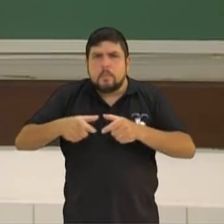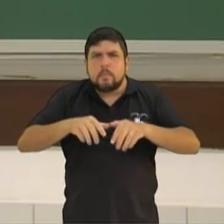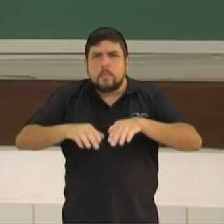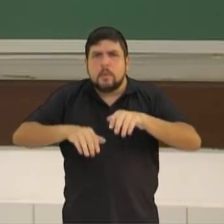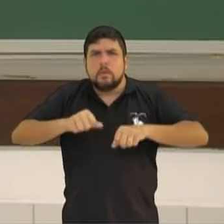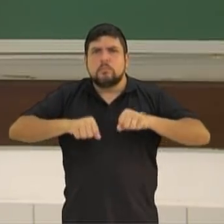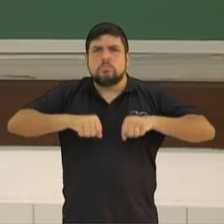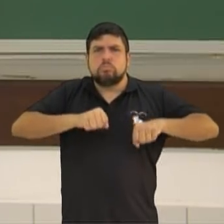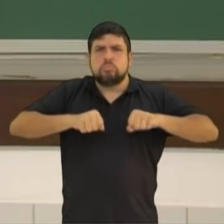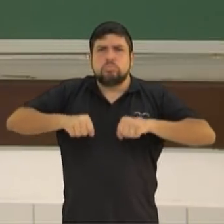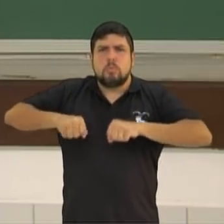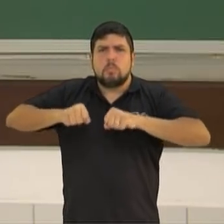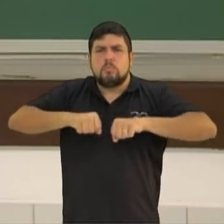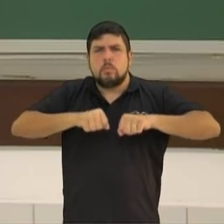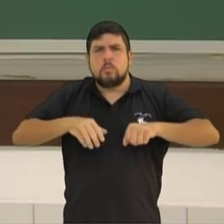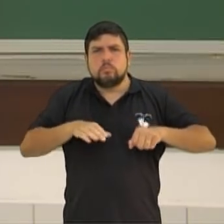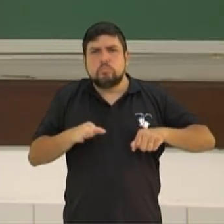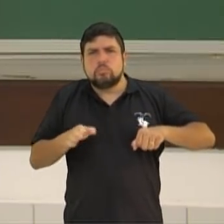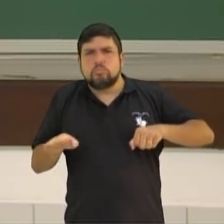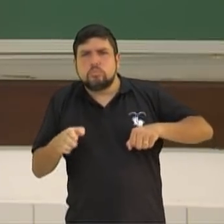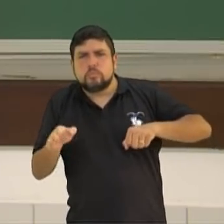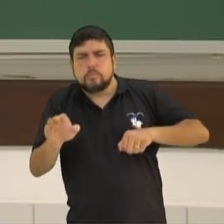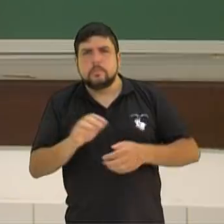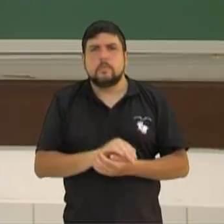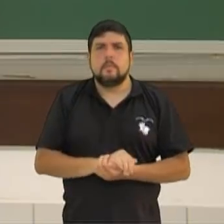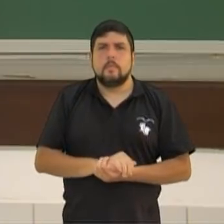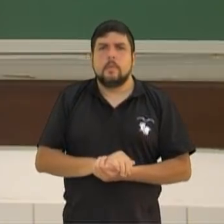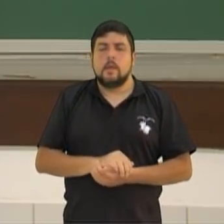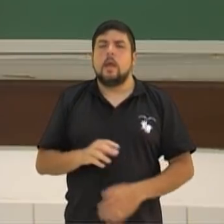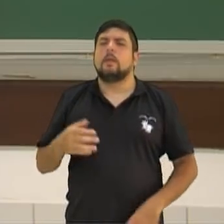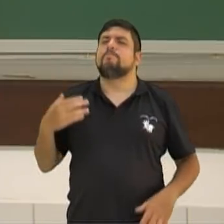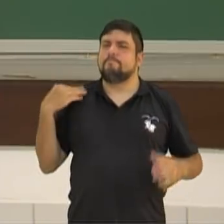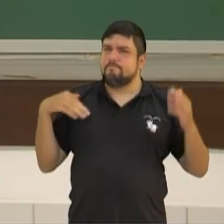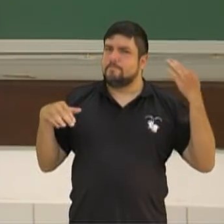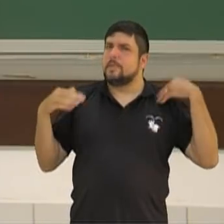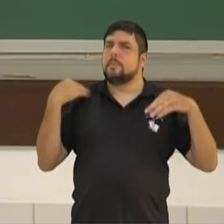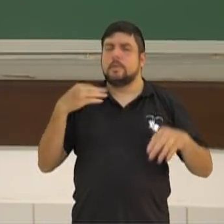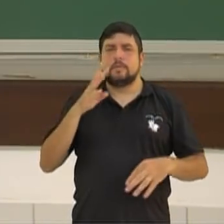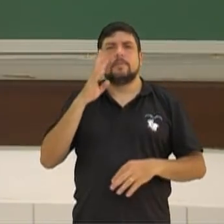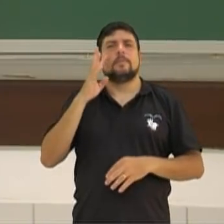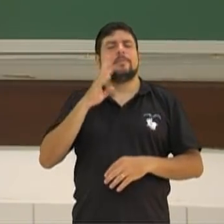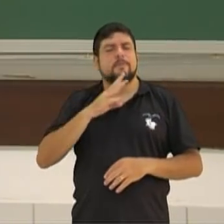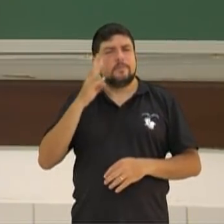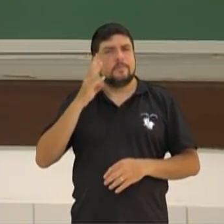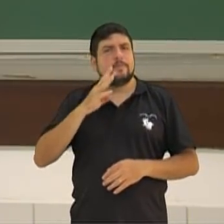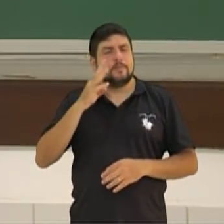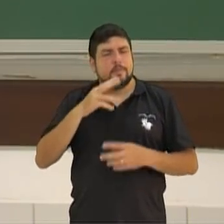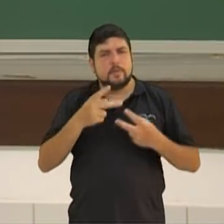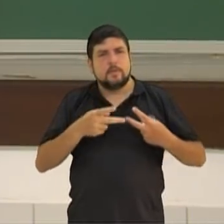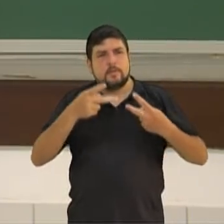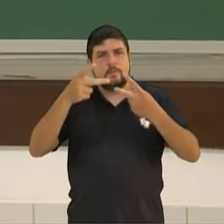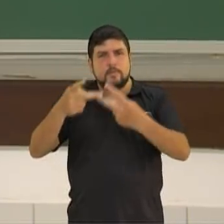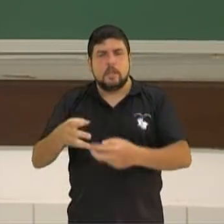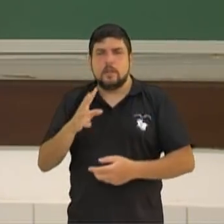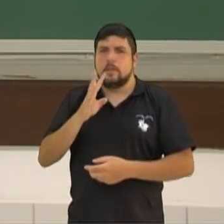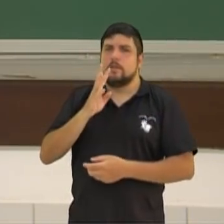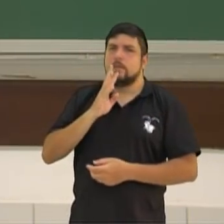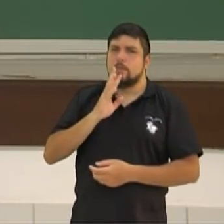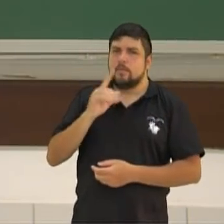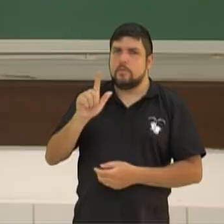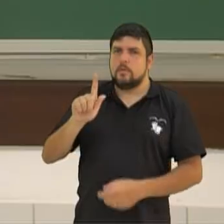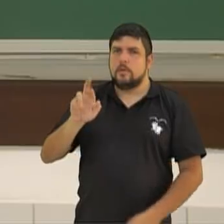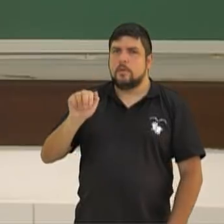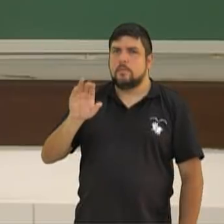tá? É um passeio que vale muito a pena fazer, vale a pena conhecer a Serra